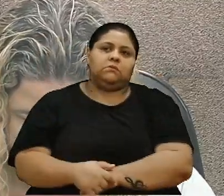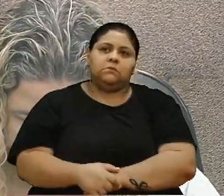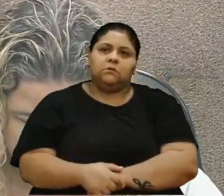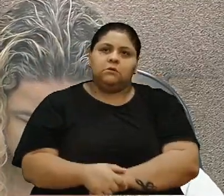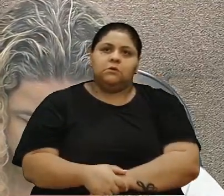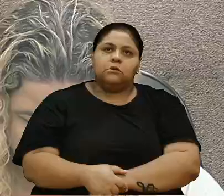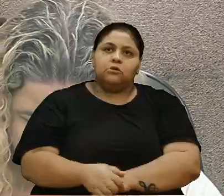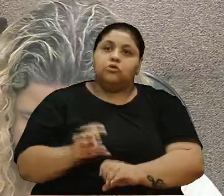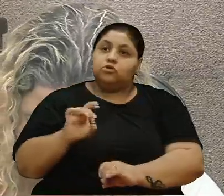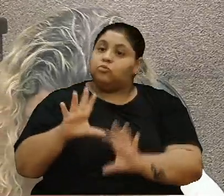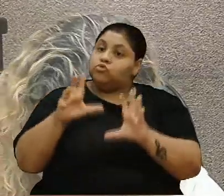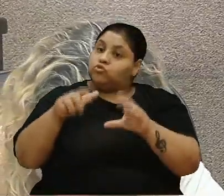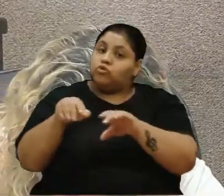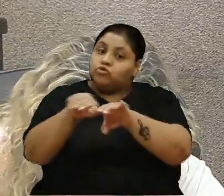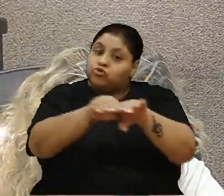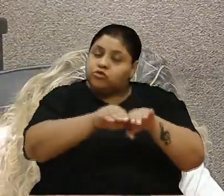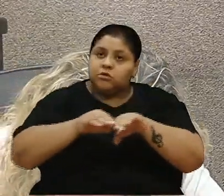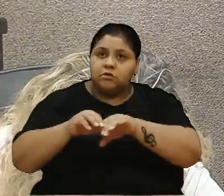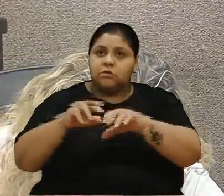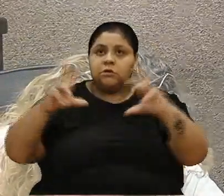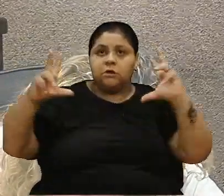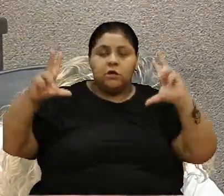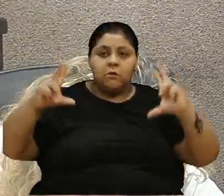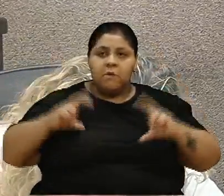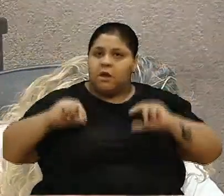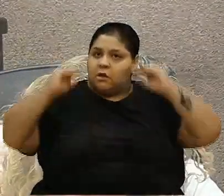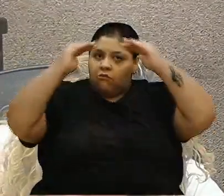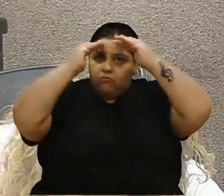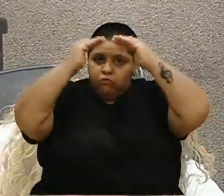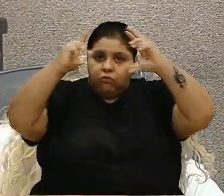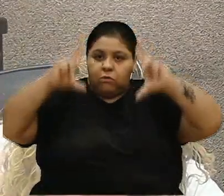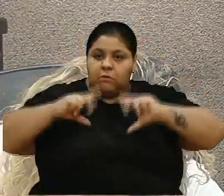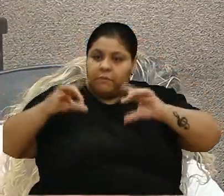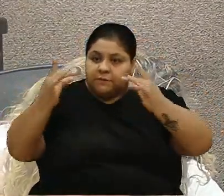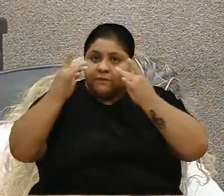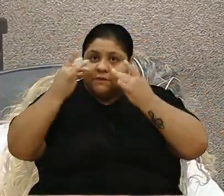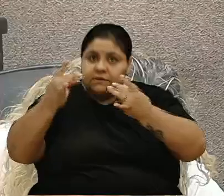Somos todos gaúchos e merecemos o mesmo respeito e a mesma atenção.